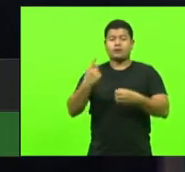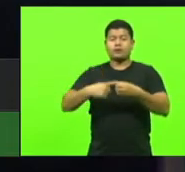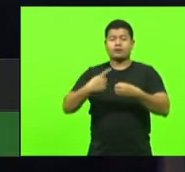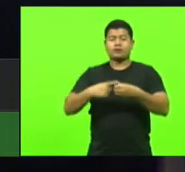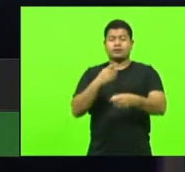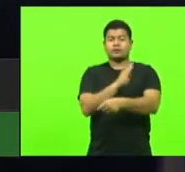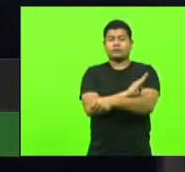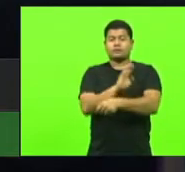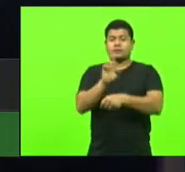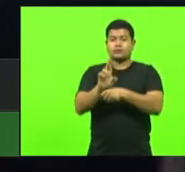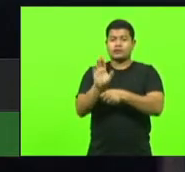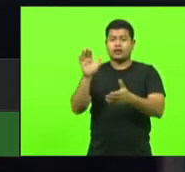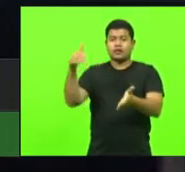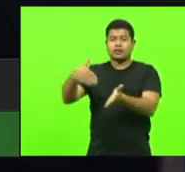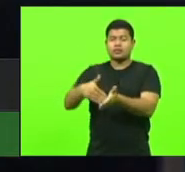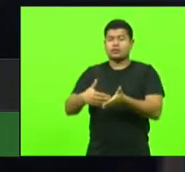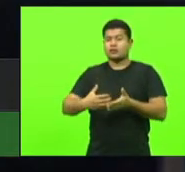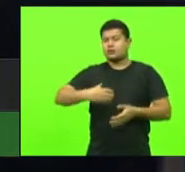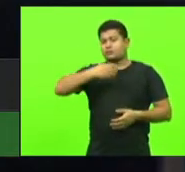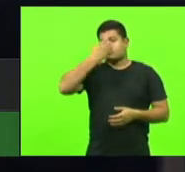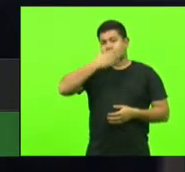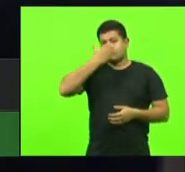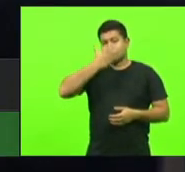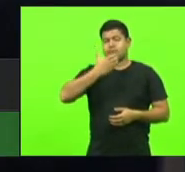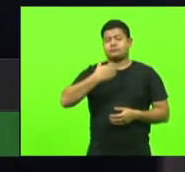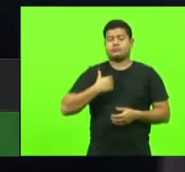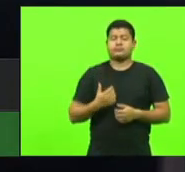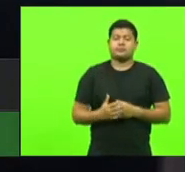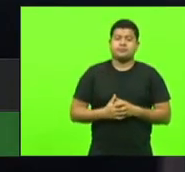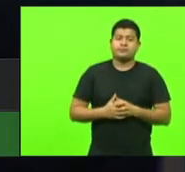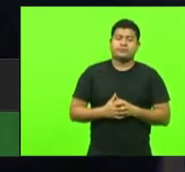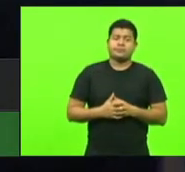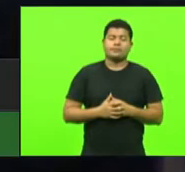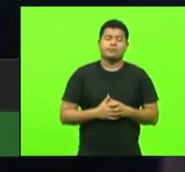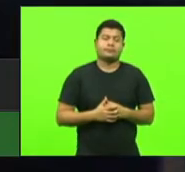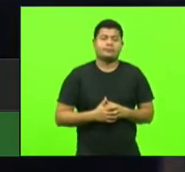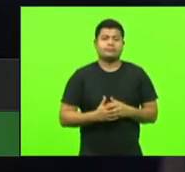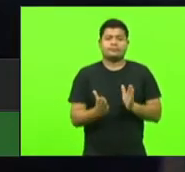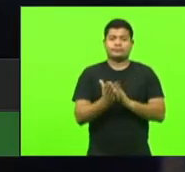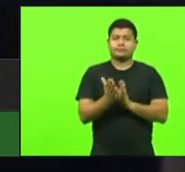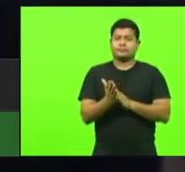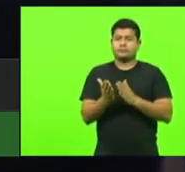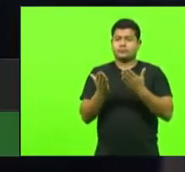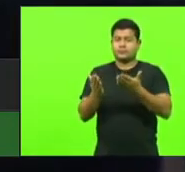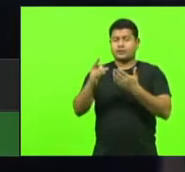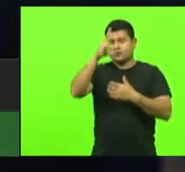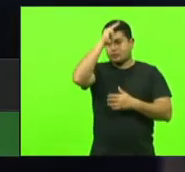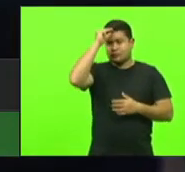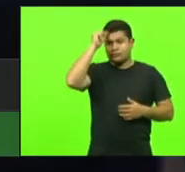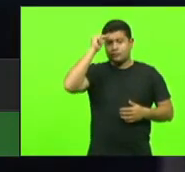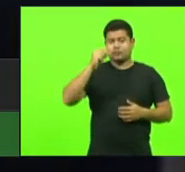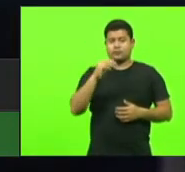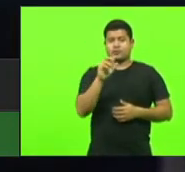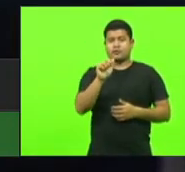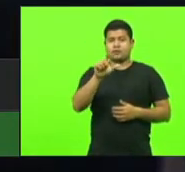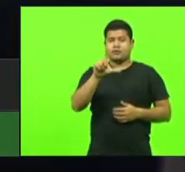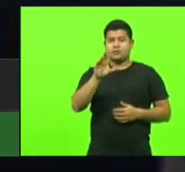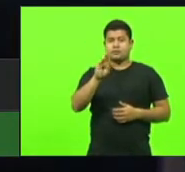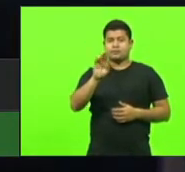Urubici. Quero parabenizar aqui o comprometimento também do prefeito Albino, do vice-prefeito